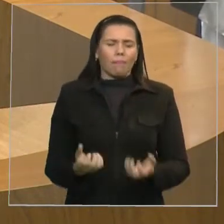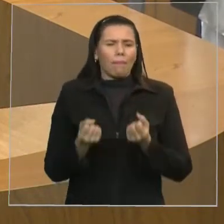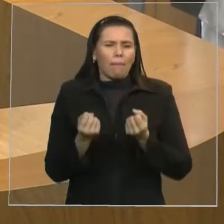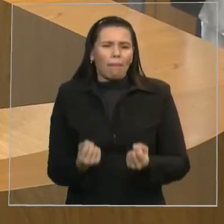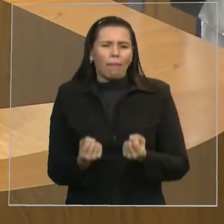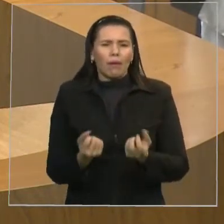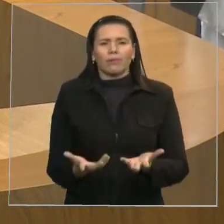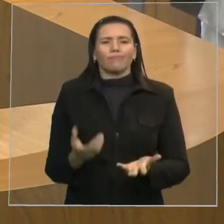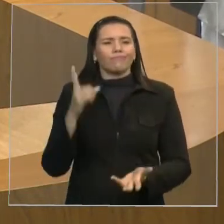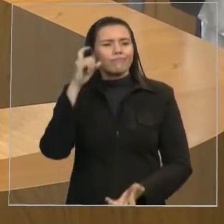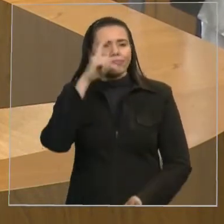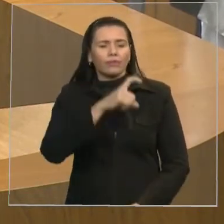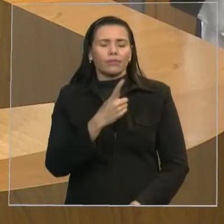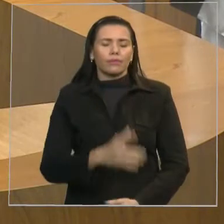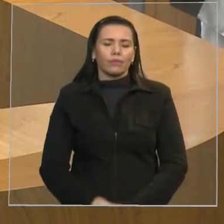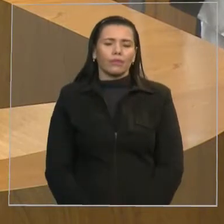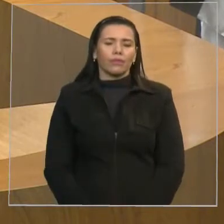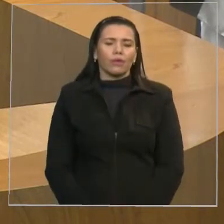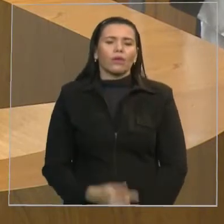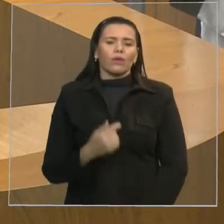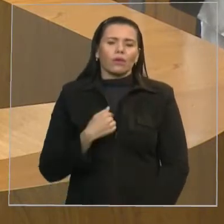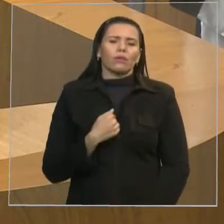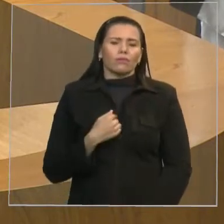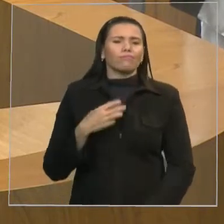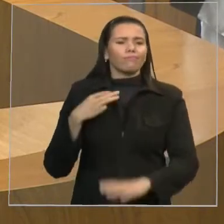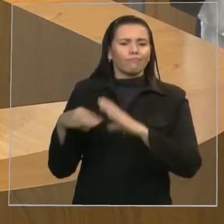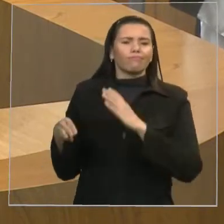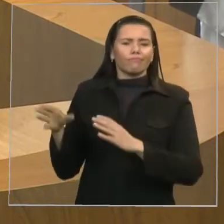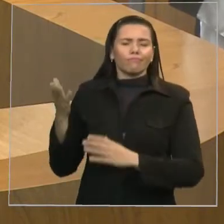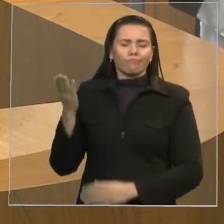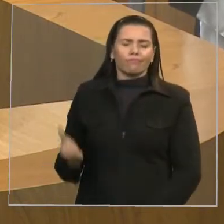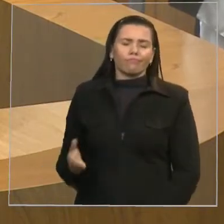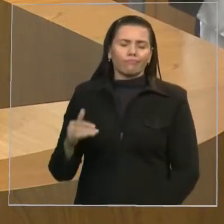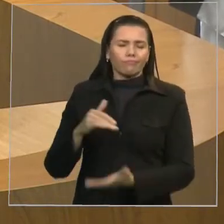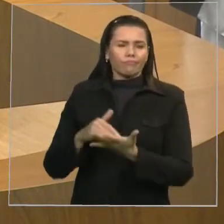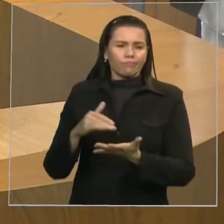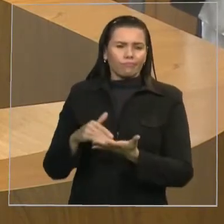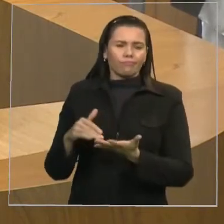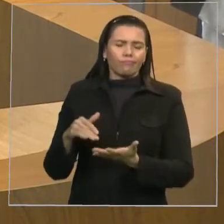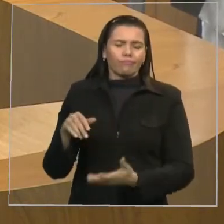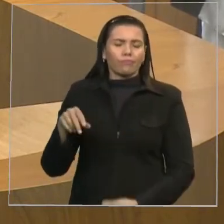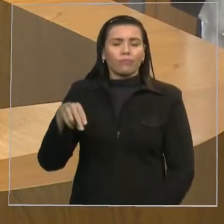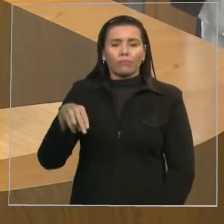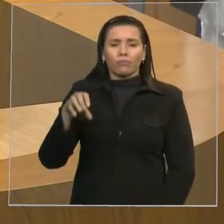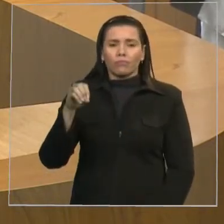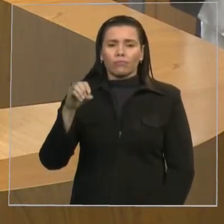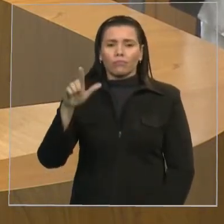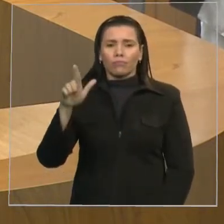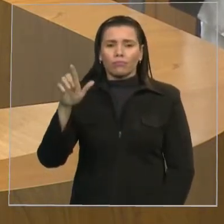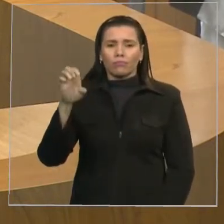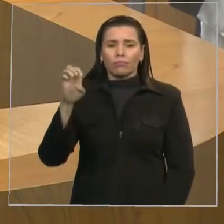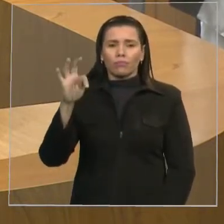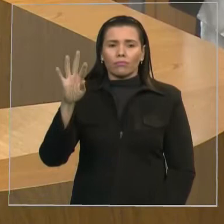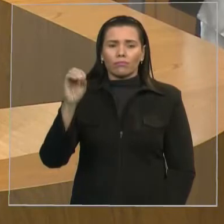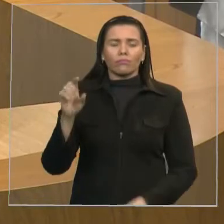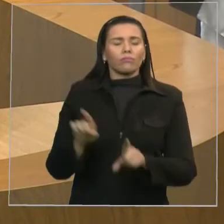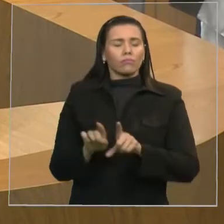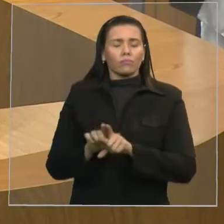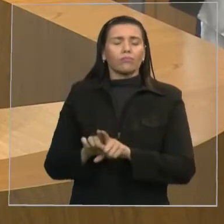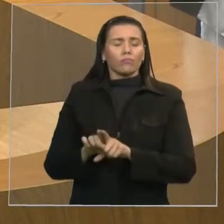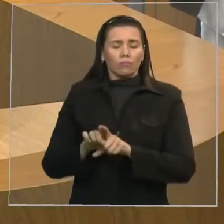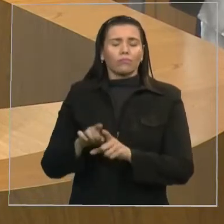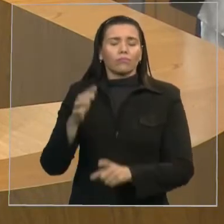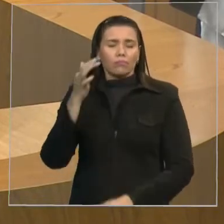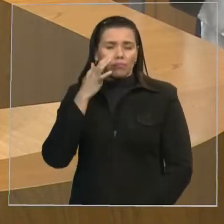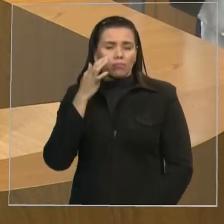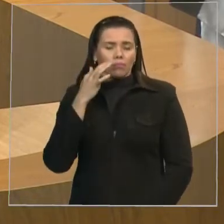o secretário Cleiton Noleto e o governador façam o mais rápido possível a recuperação